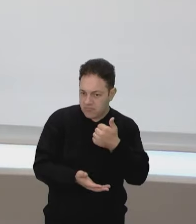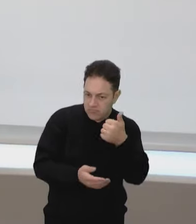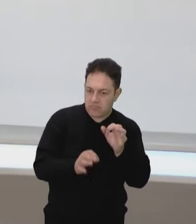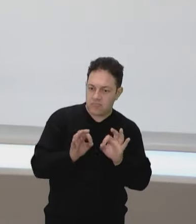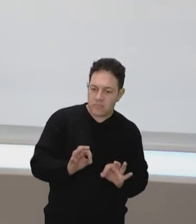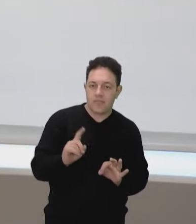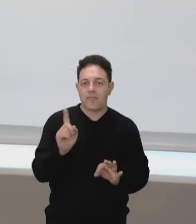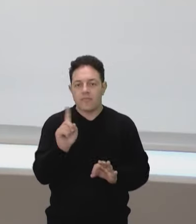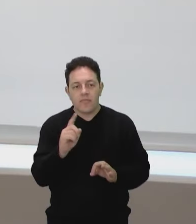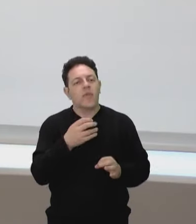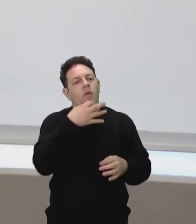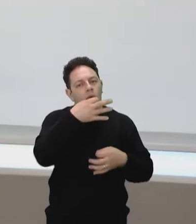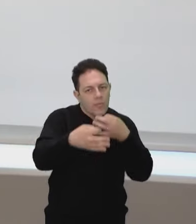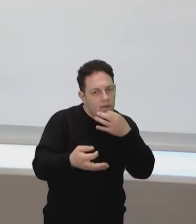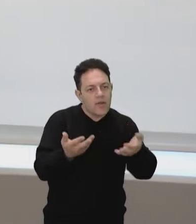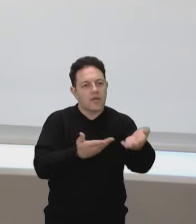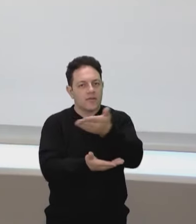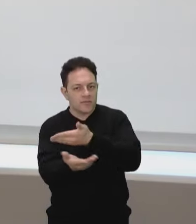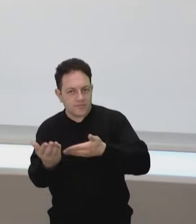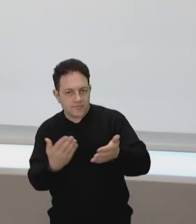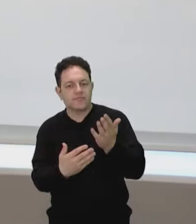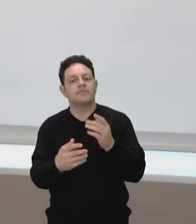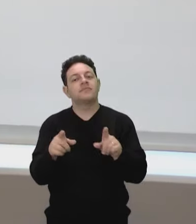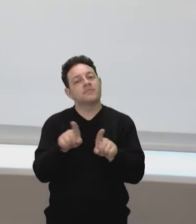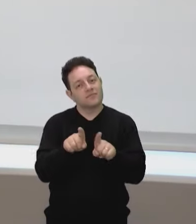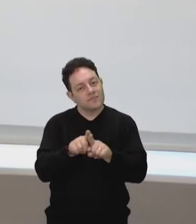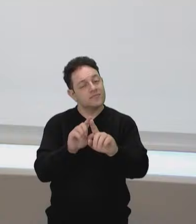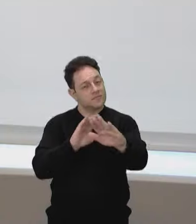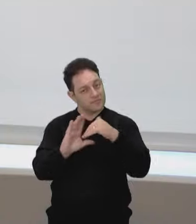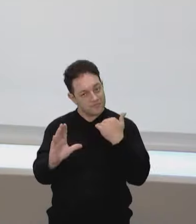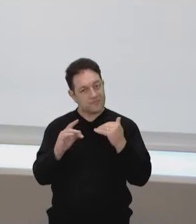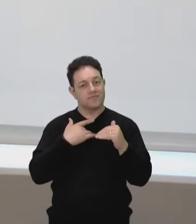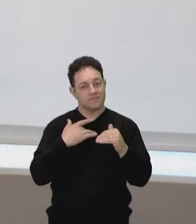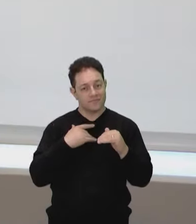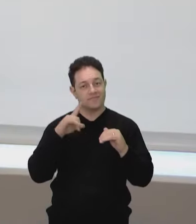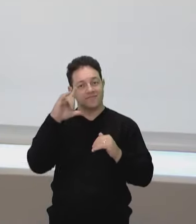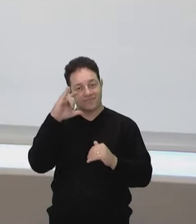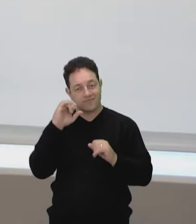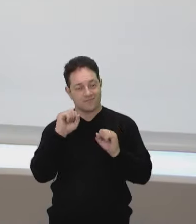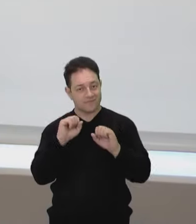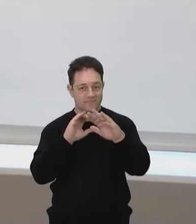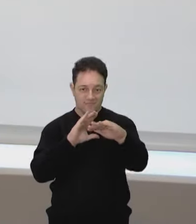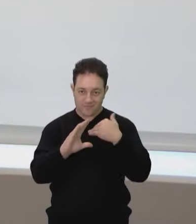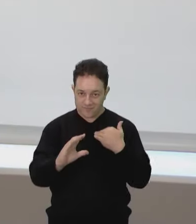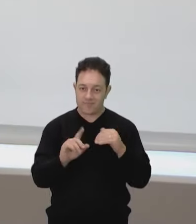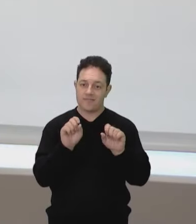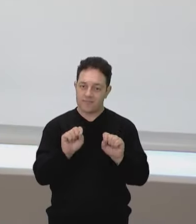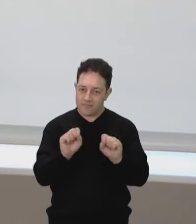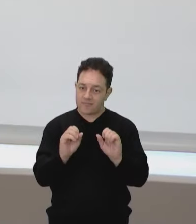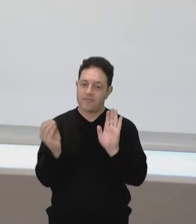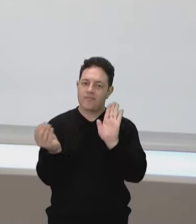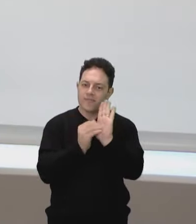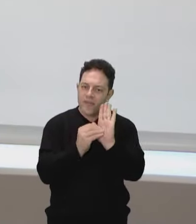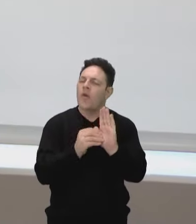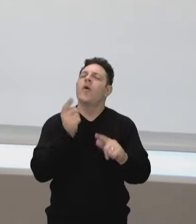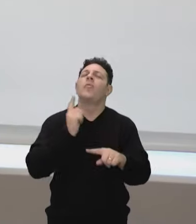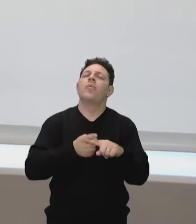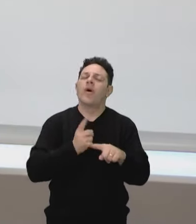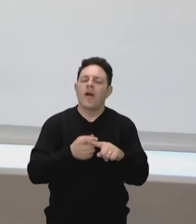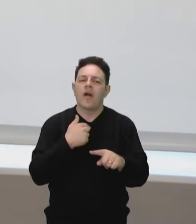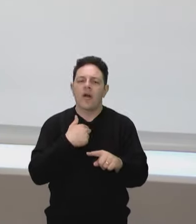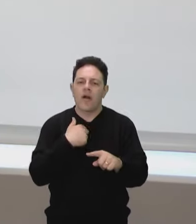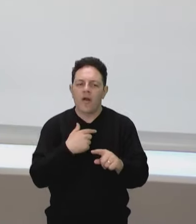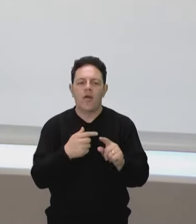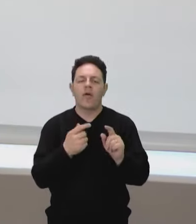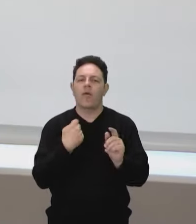com seus colegas, com o professor da sala. Compartilhe comigo se você quiser nas minhas redes sociais. Pode colocar lá por que você faz o uso